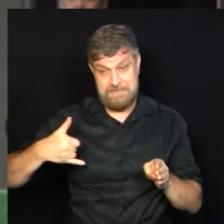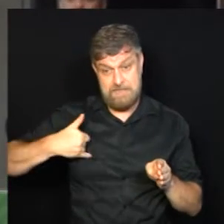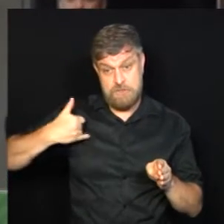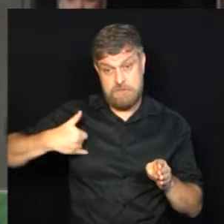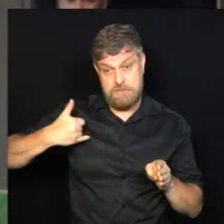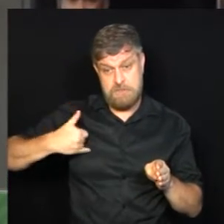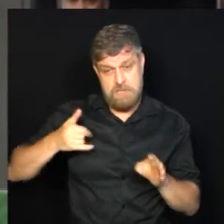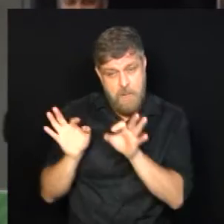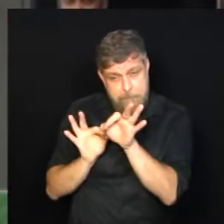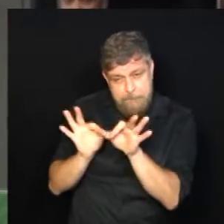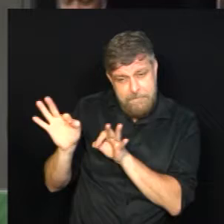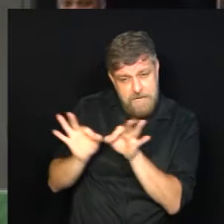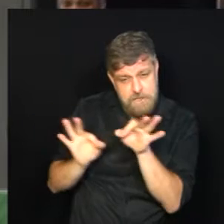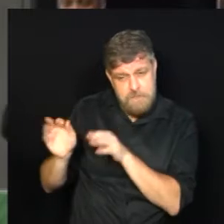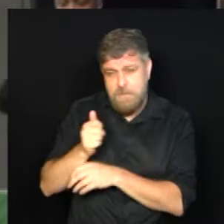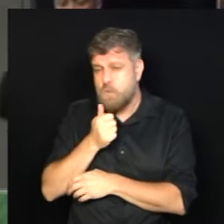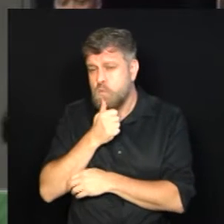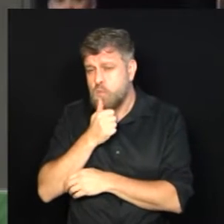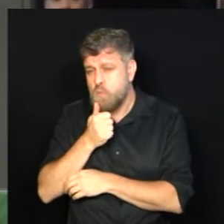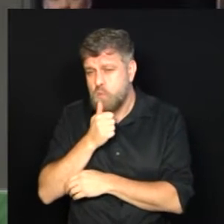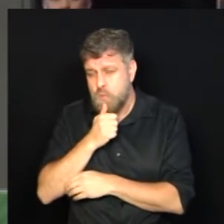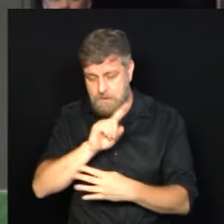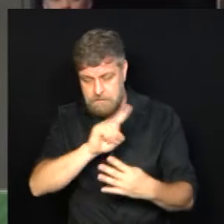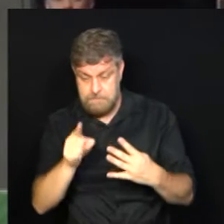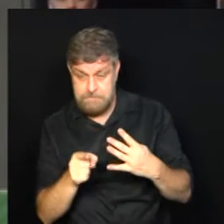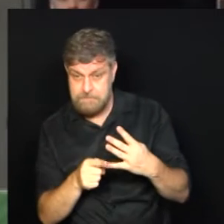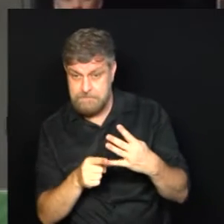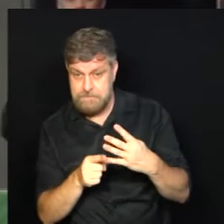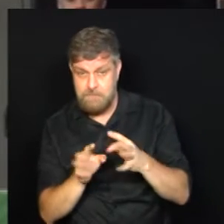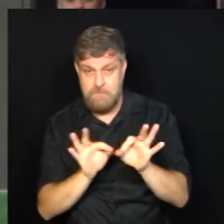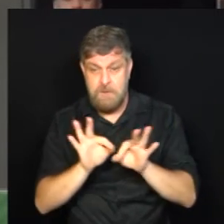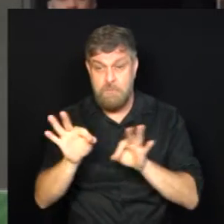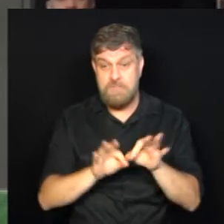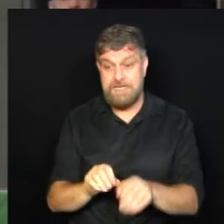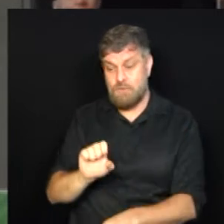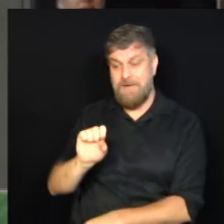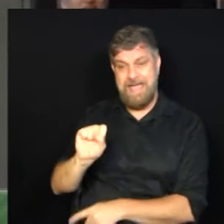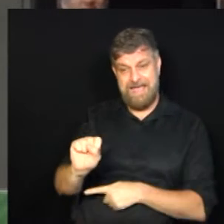em planejamento. E um outro projeto que chama Projeto S,